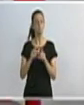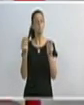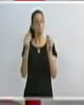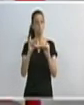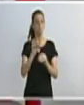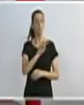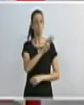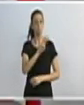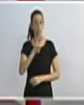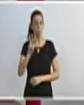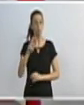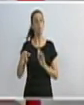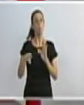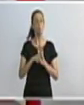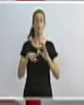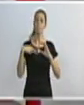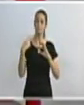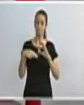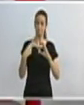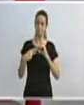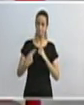Câmara,